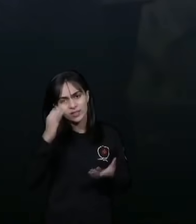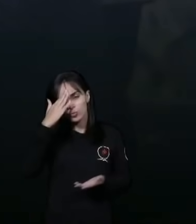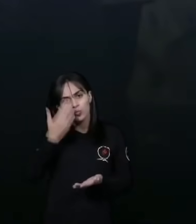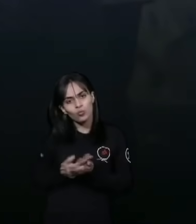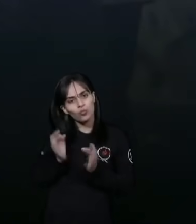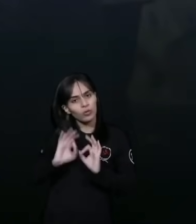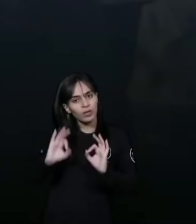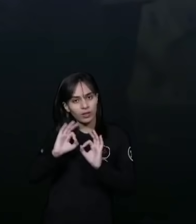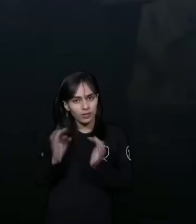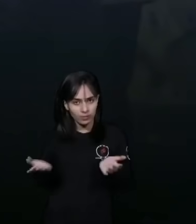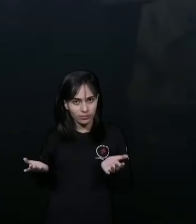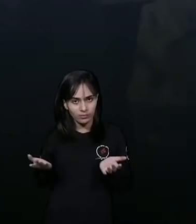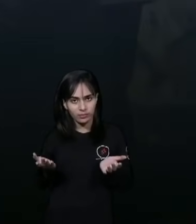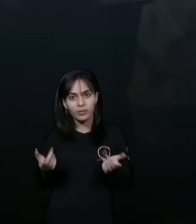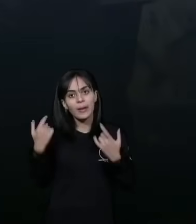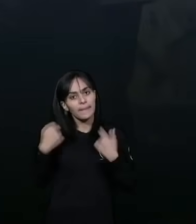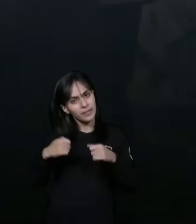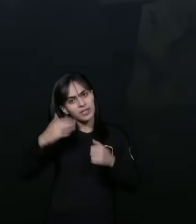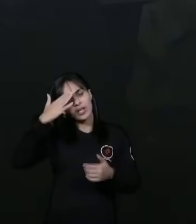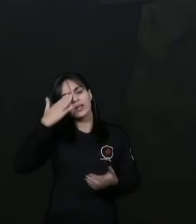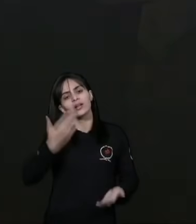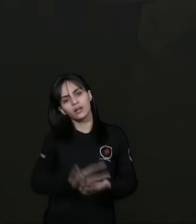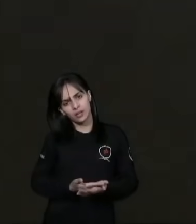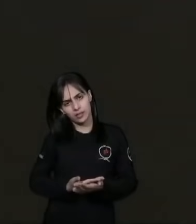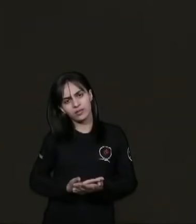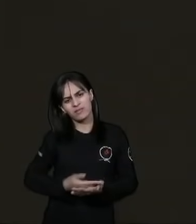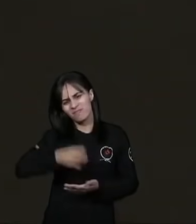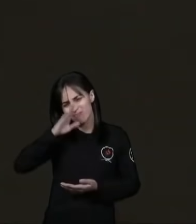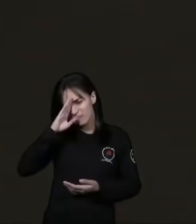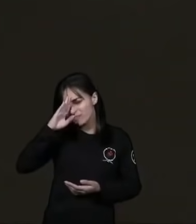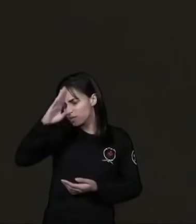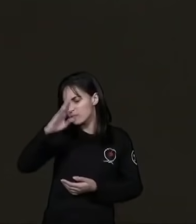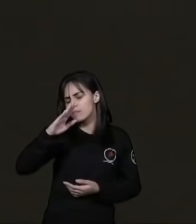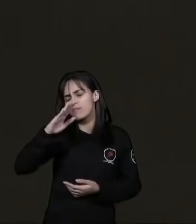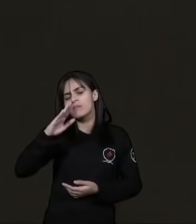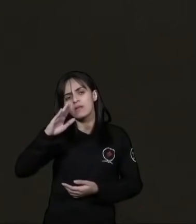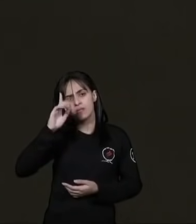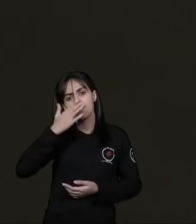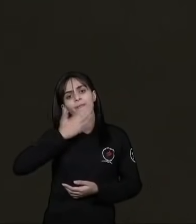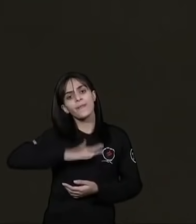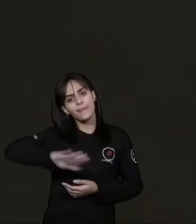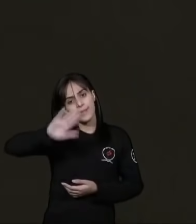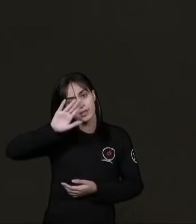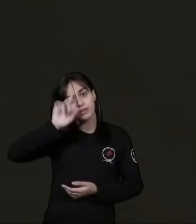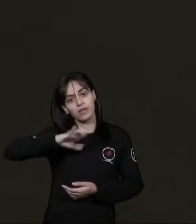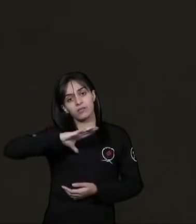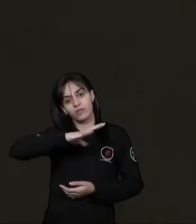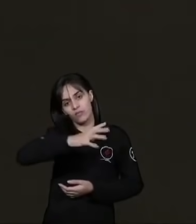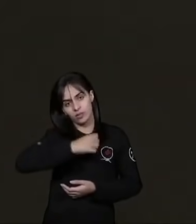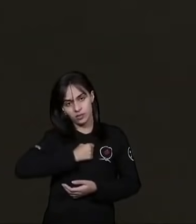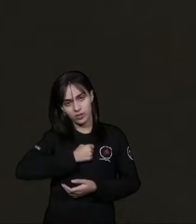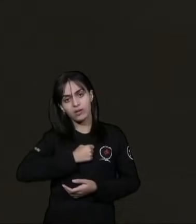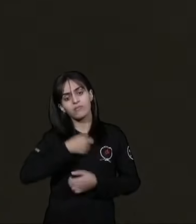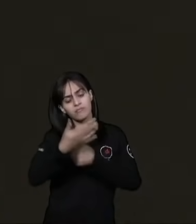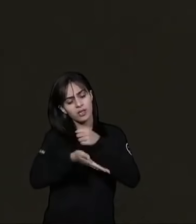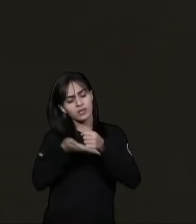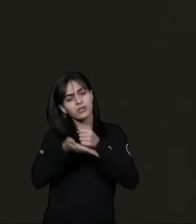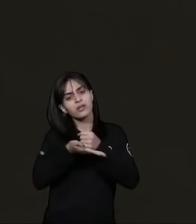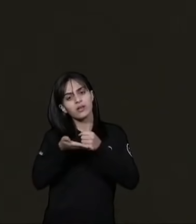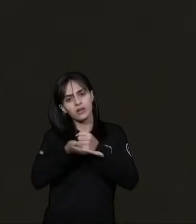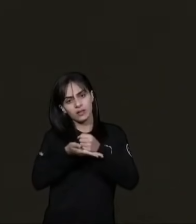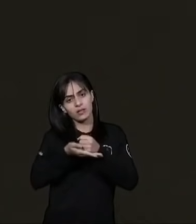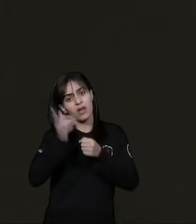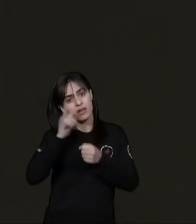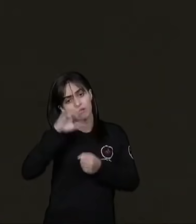receber é a maior de todas as promessas que a salvação tá baseada